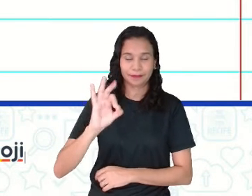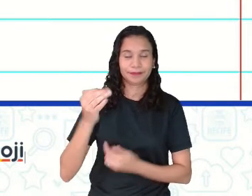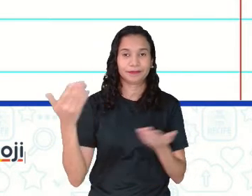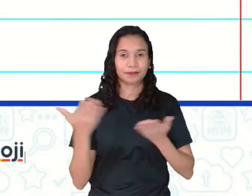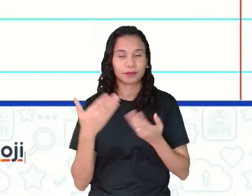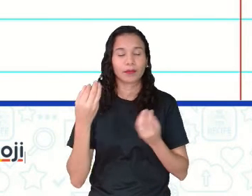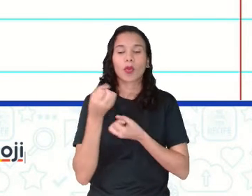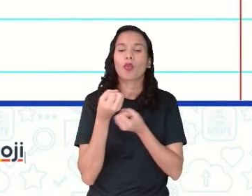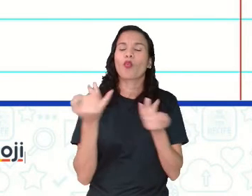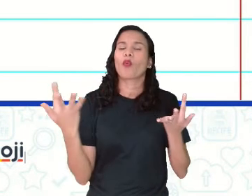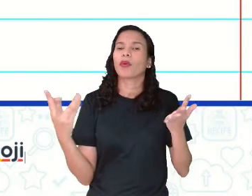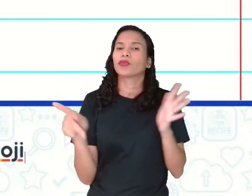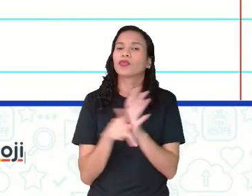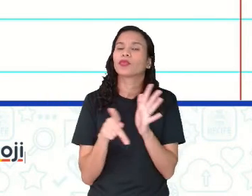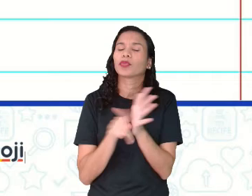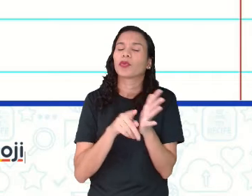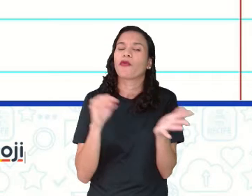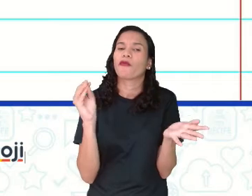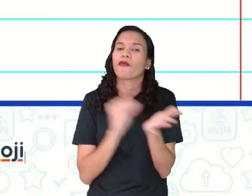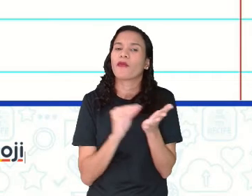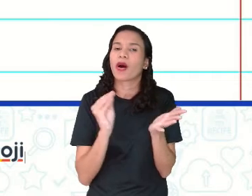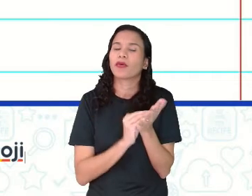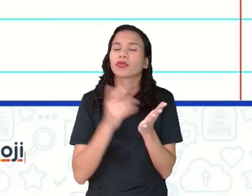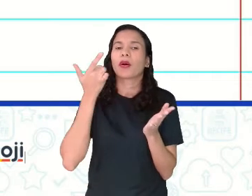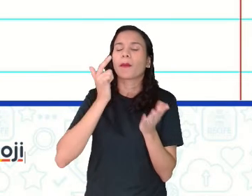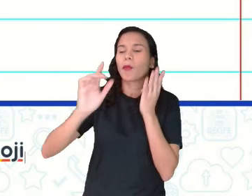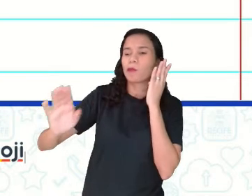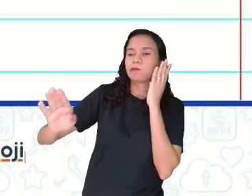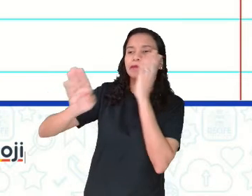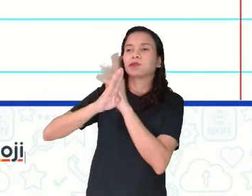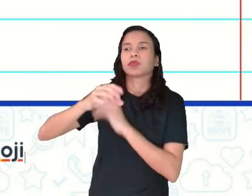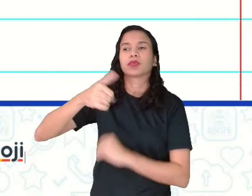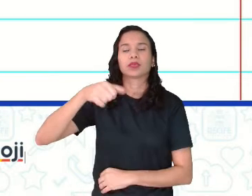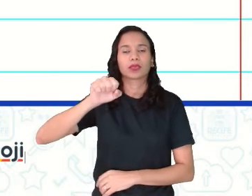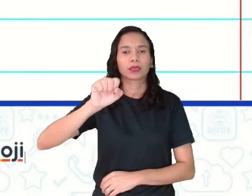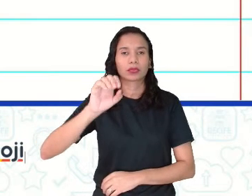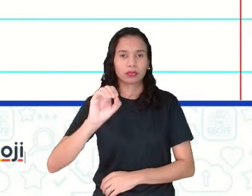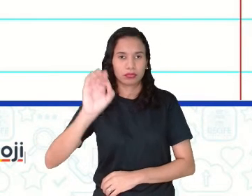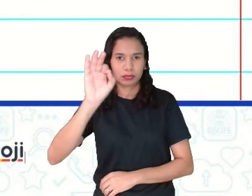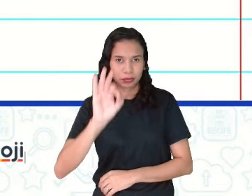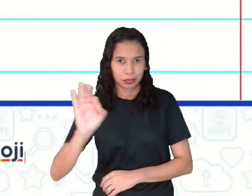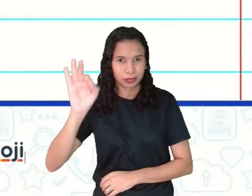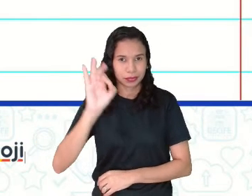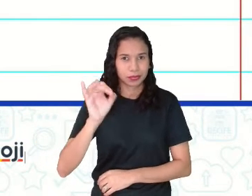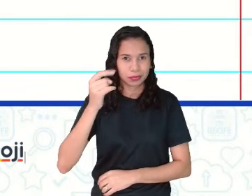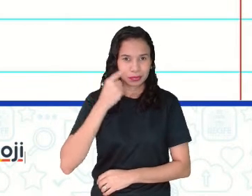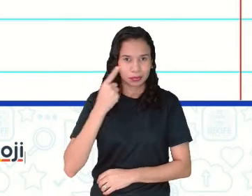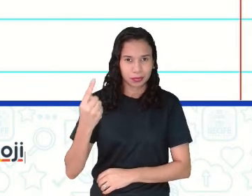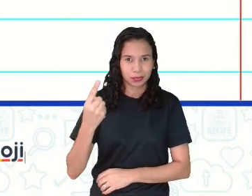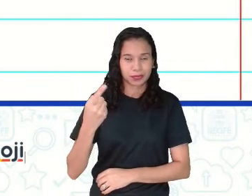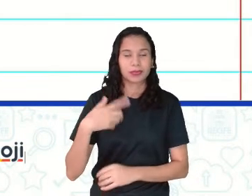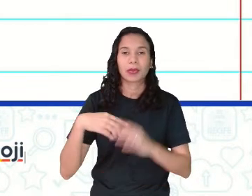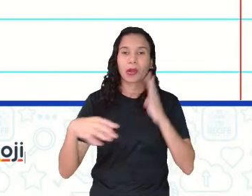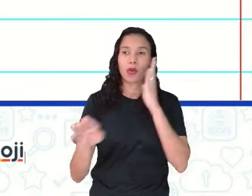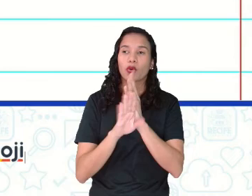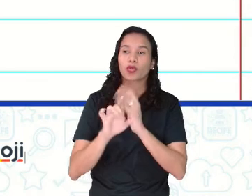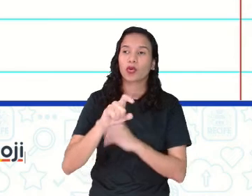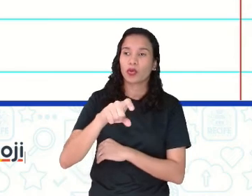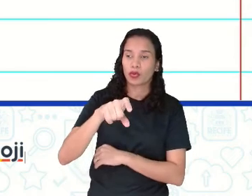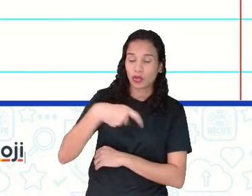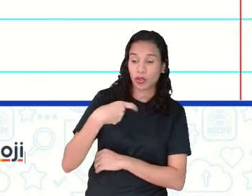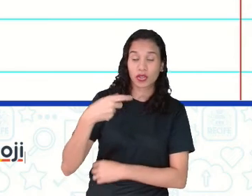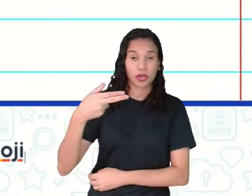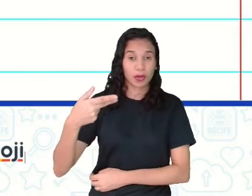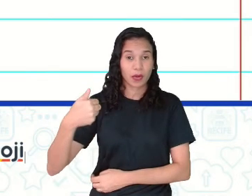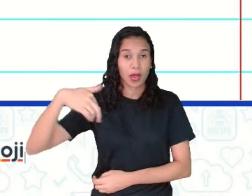E quantos graus mais 90 graus dá igual a 180 graus? Encontramos aí o valor de